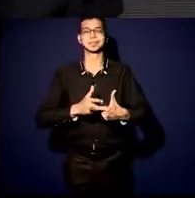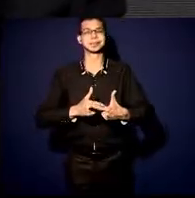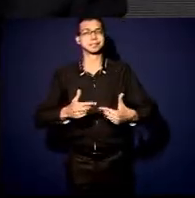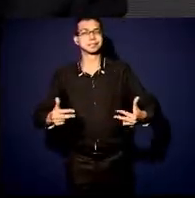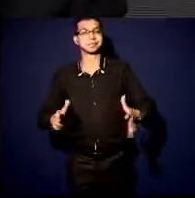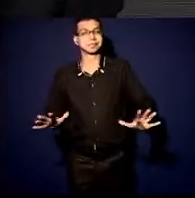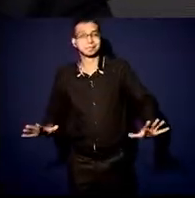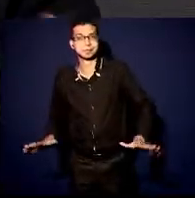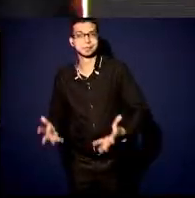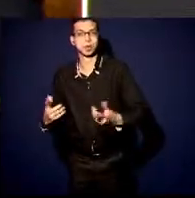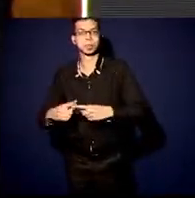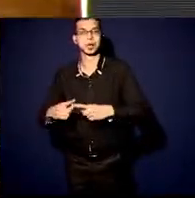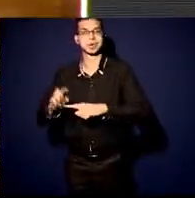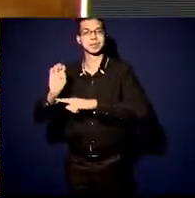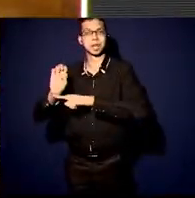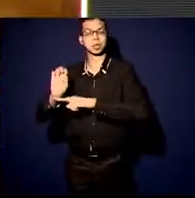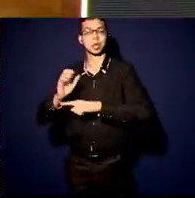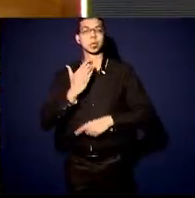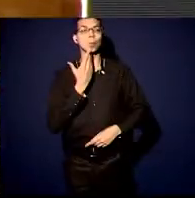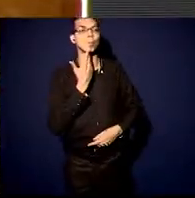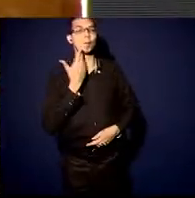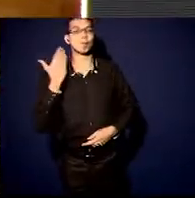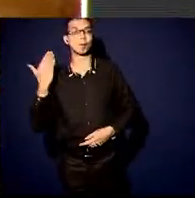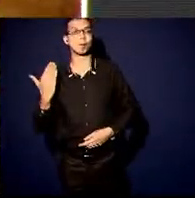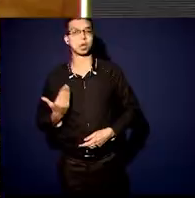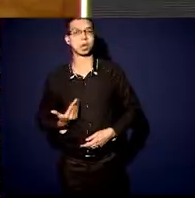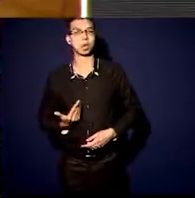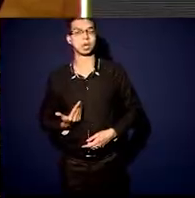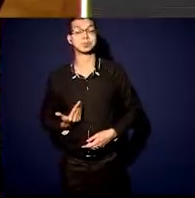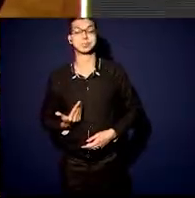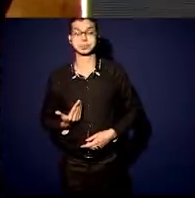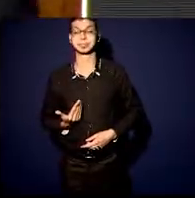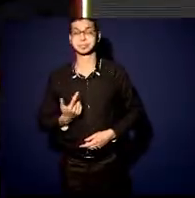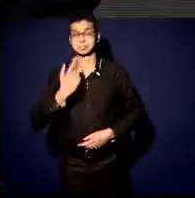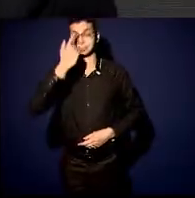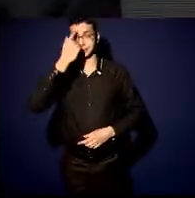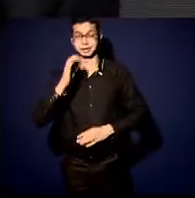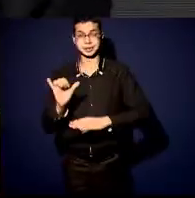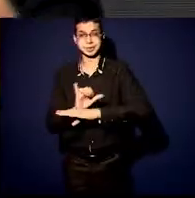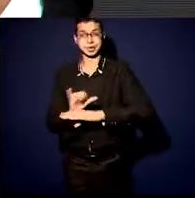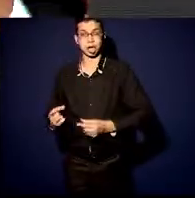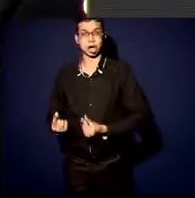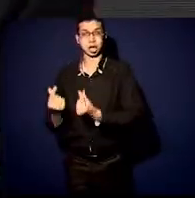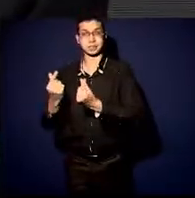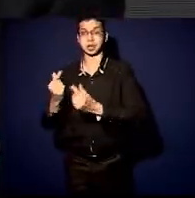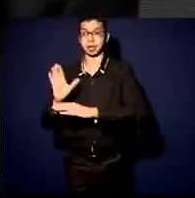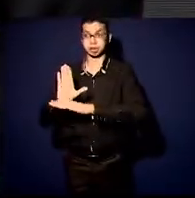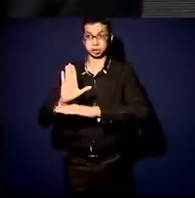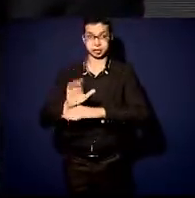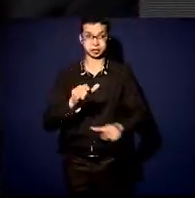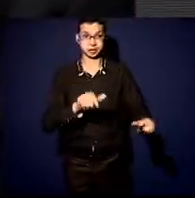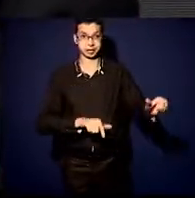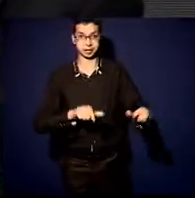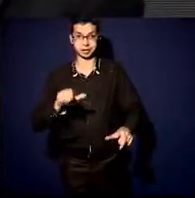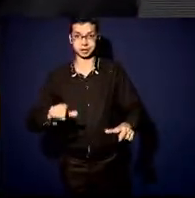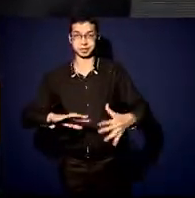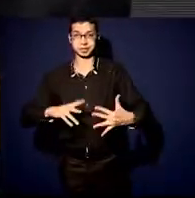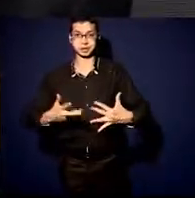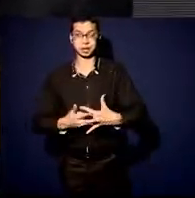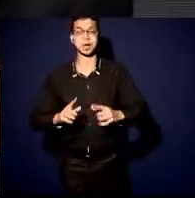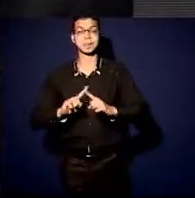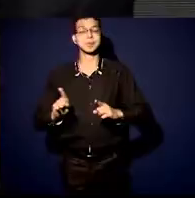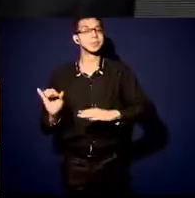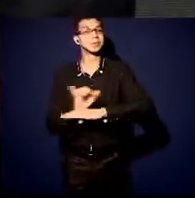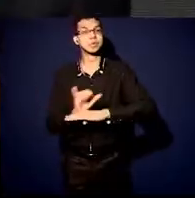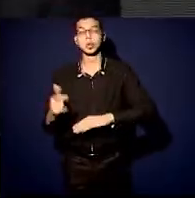ausência do estado no sentido de encontrar soluções econômicas para o cidadão E se o cidadão não encontra soluções